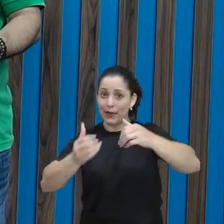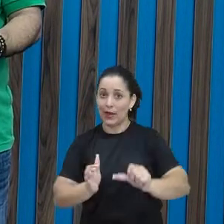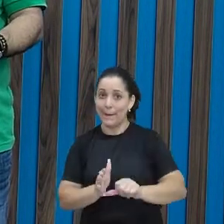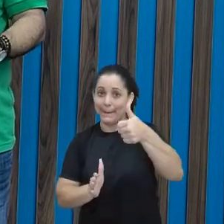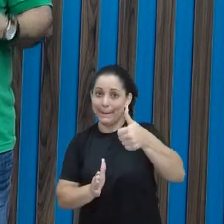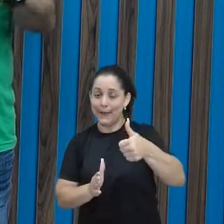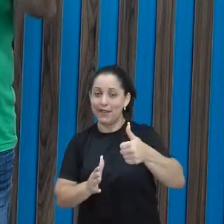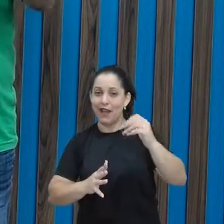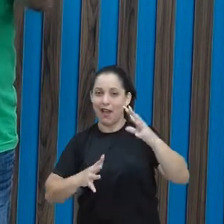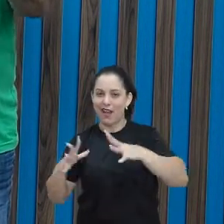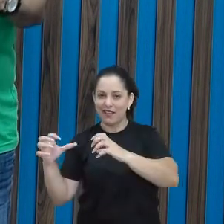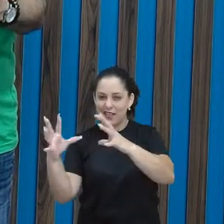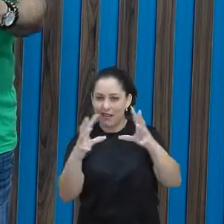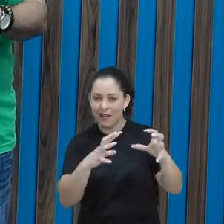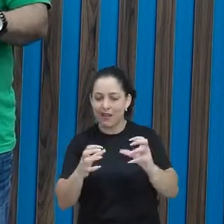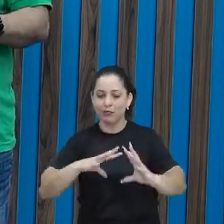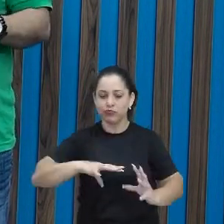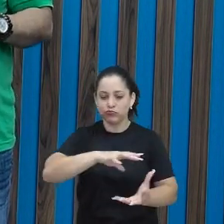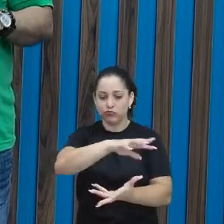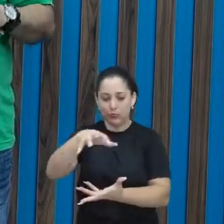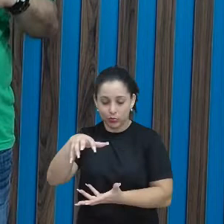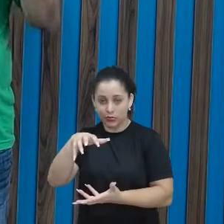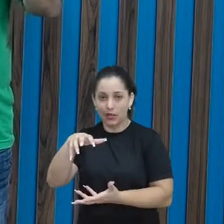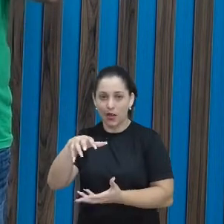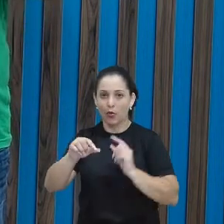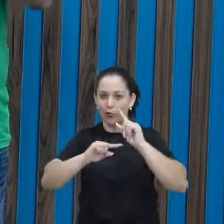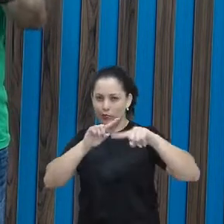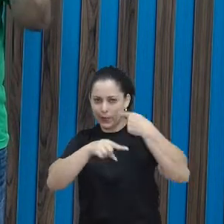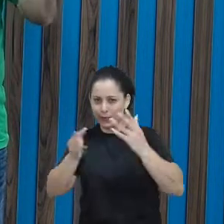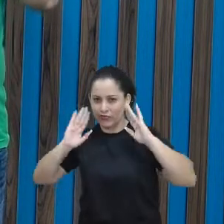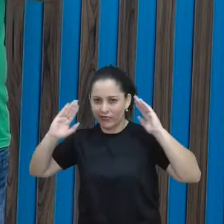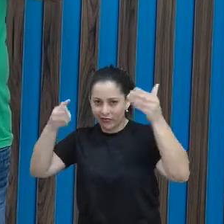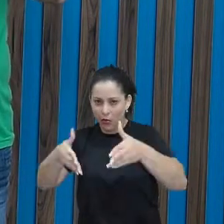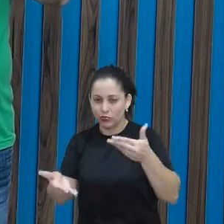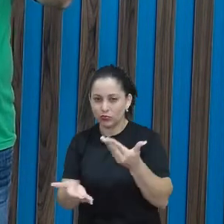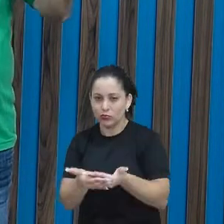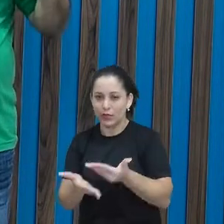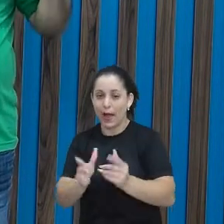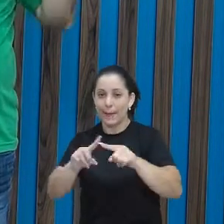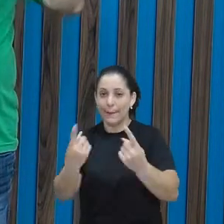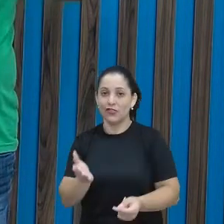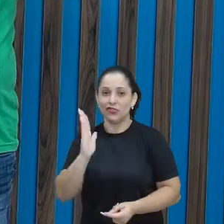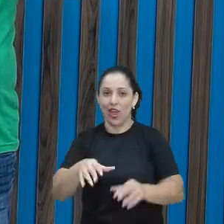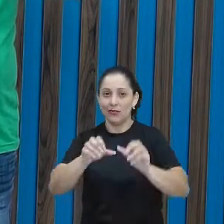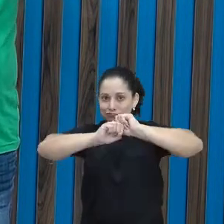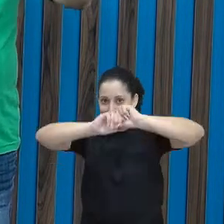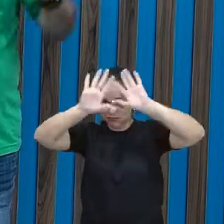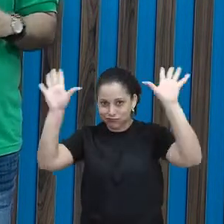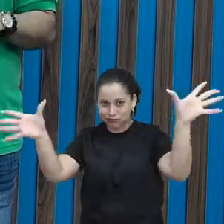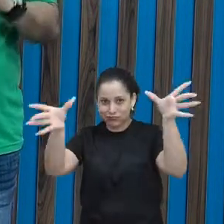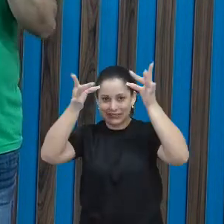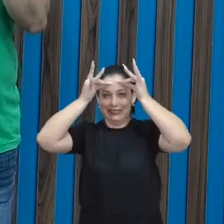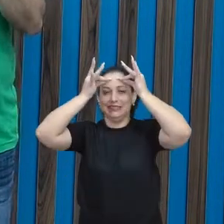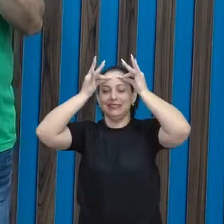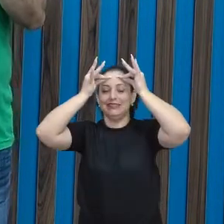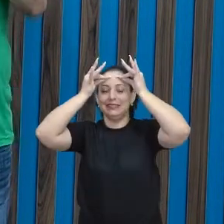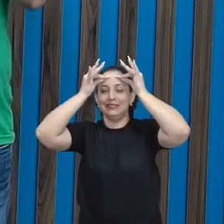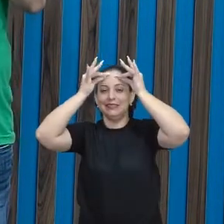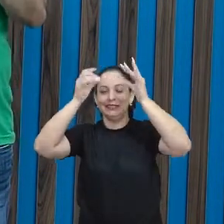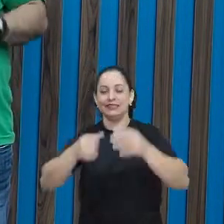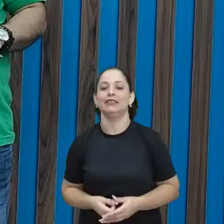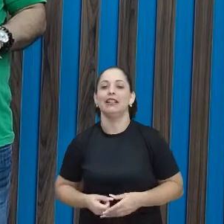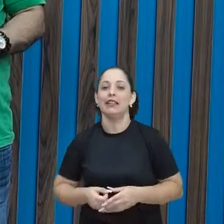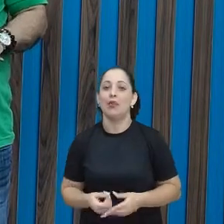Guerra Mundial. A gente vai estudar isso mais na frente, né? Mas aí fica na cabeça aí, tenta gravar na cabeça aí que